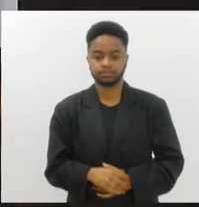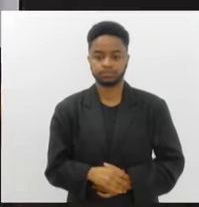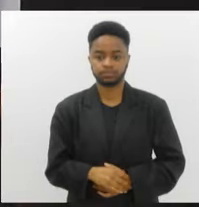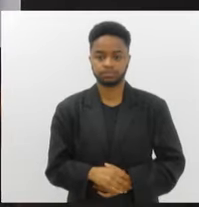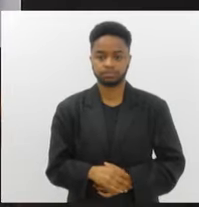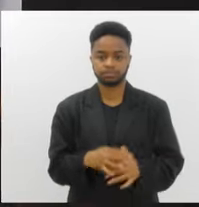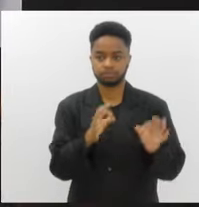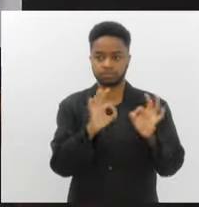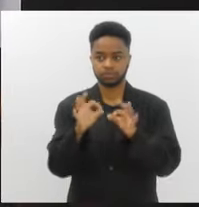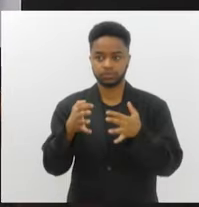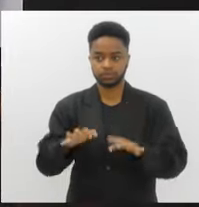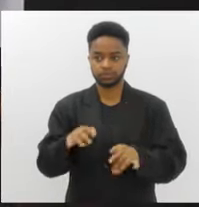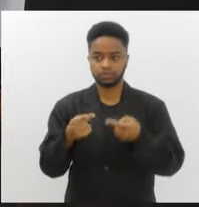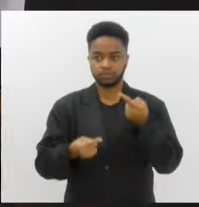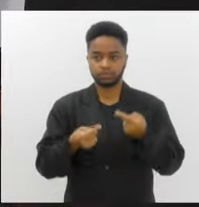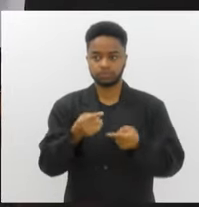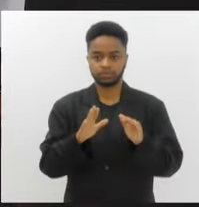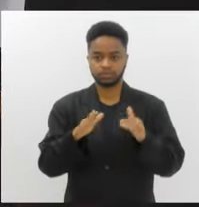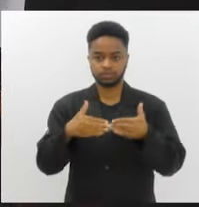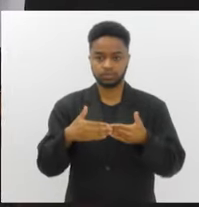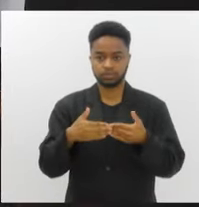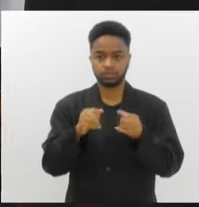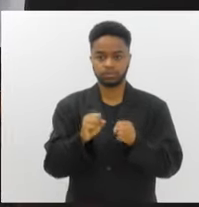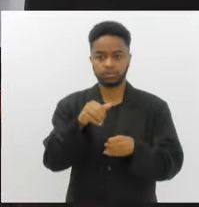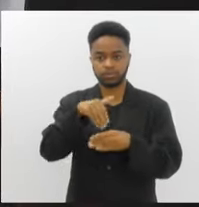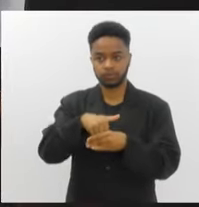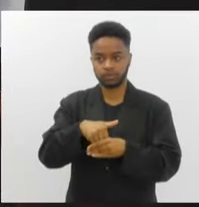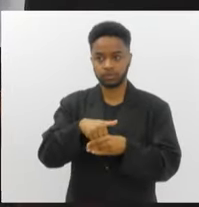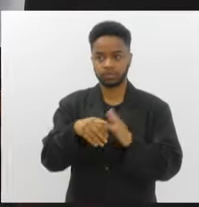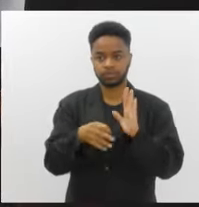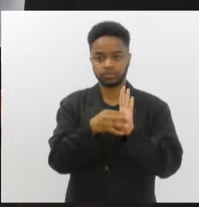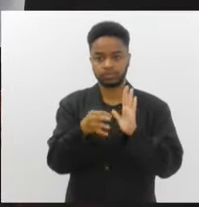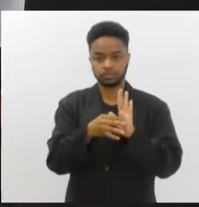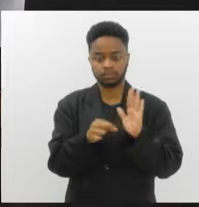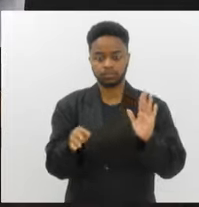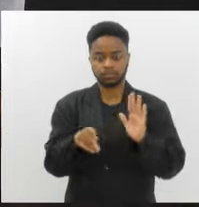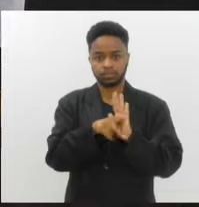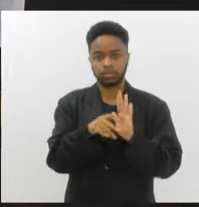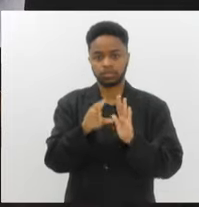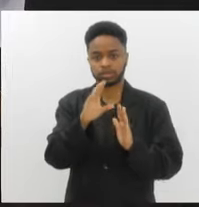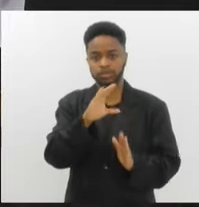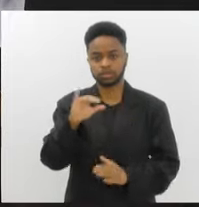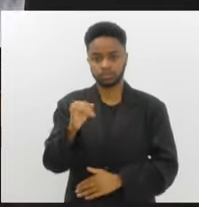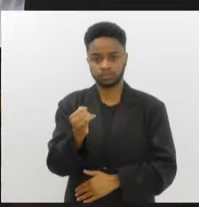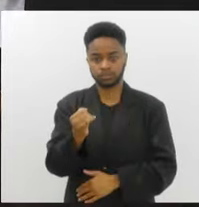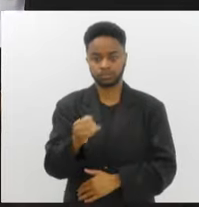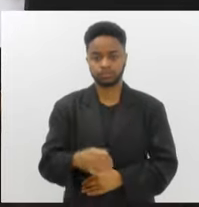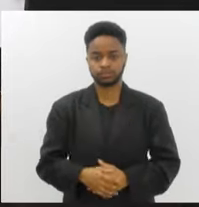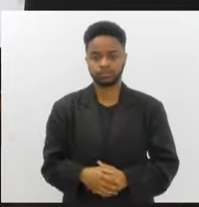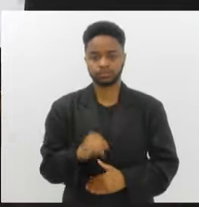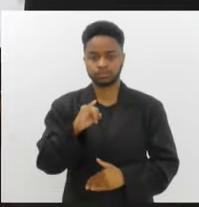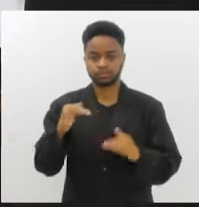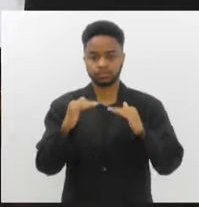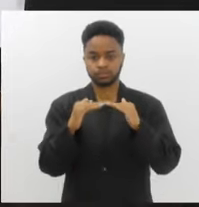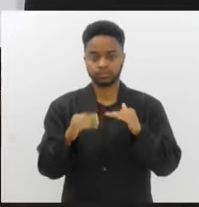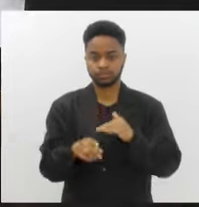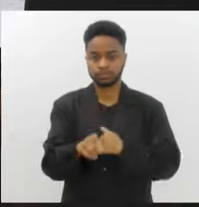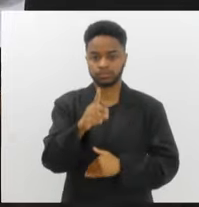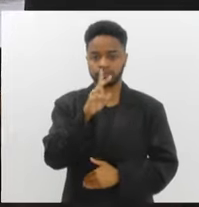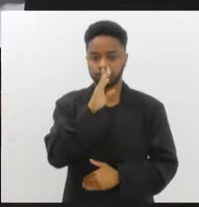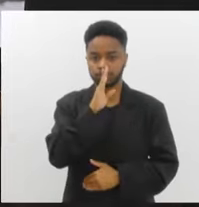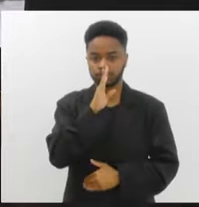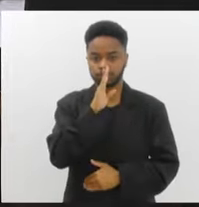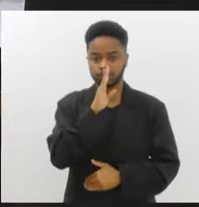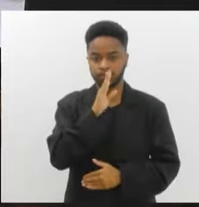Não havendo mais quem queira discutir, encerrada a discussão. Em votação, parecer da Comissão de Constituição e Justiça. Senhores que aprovam, permaneçam como